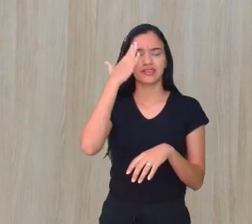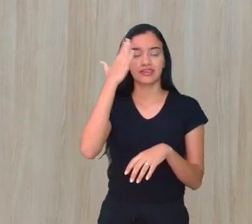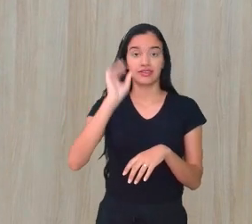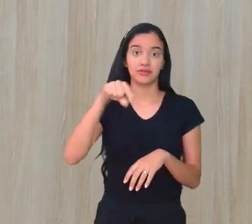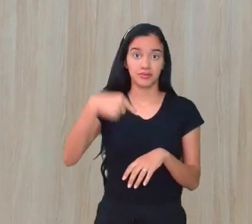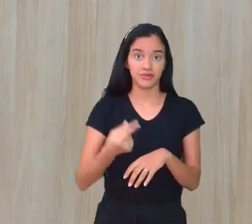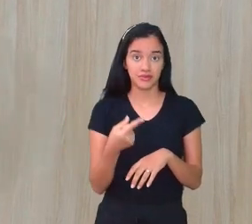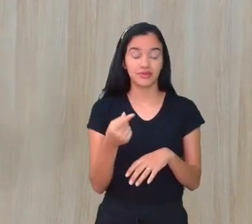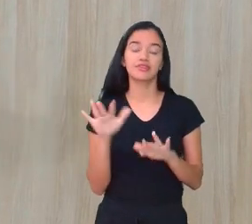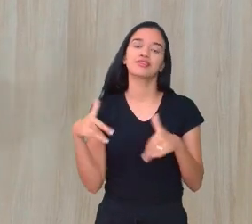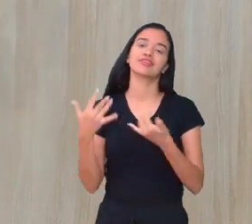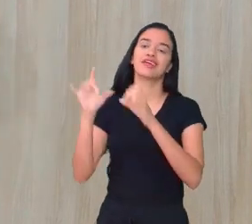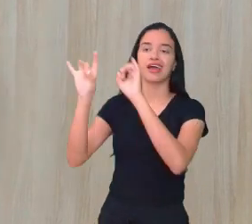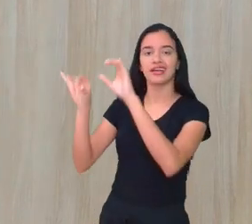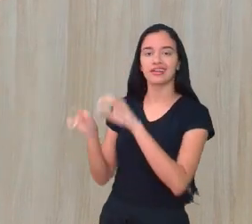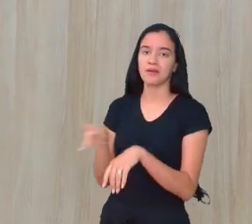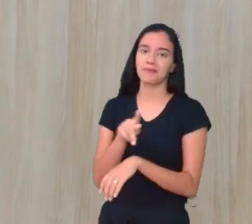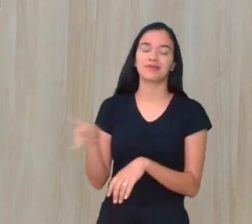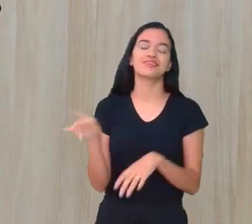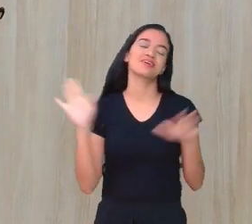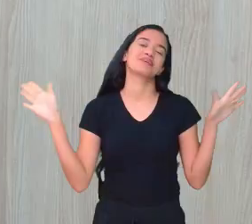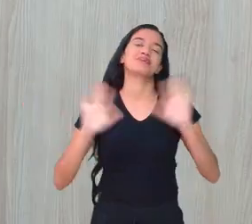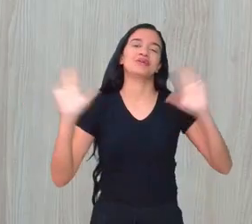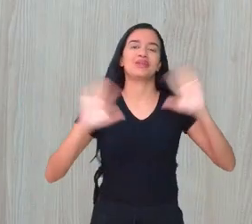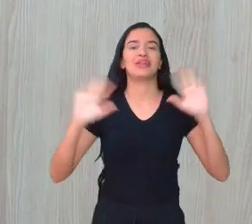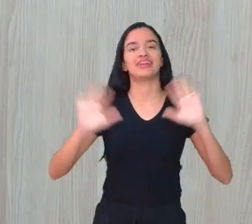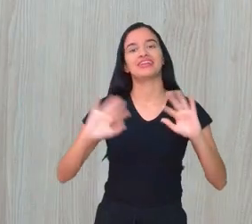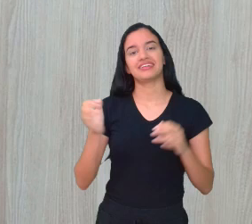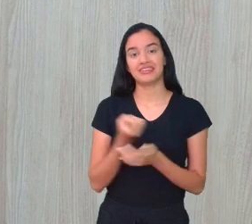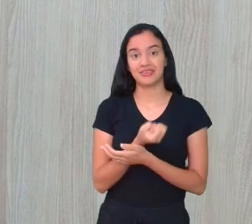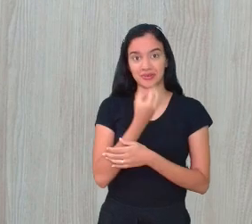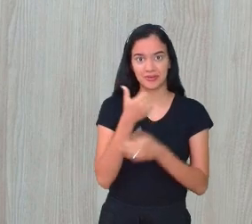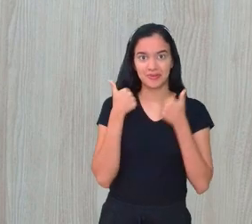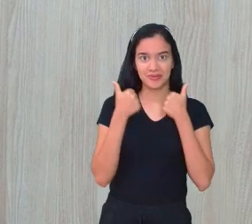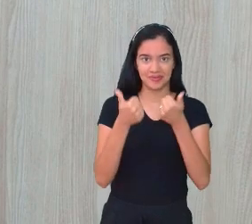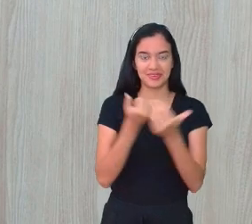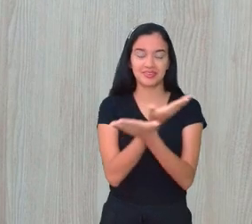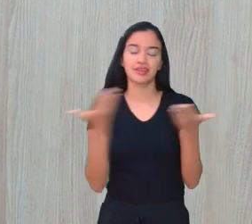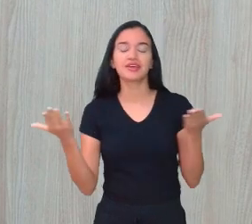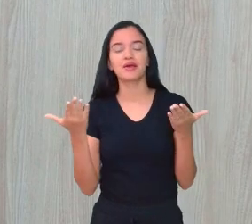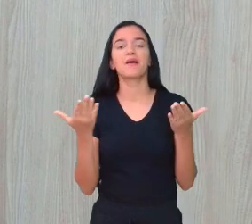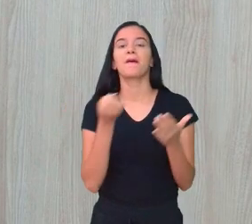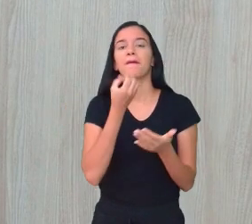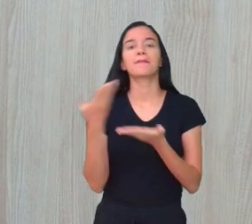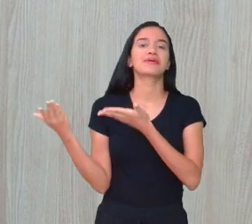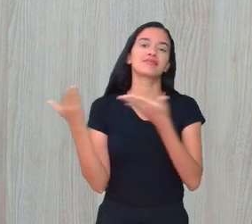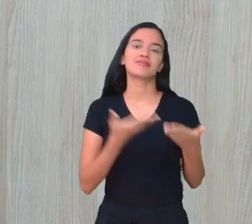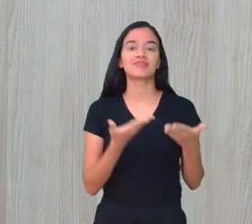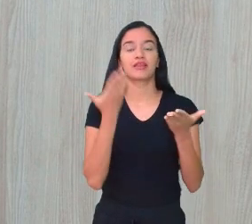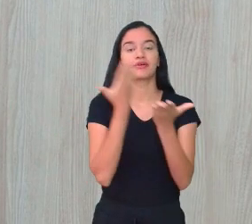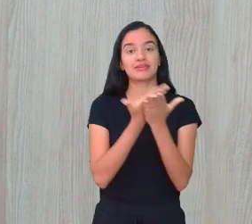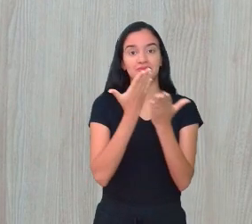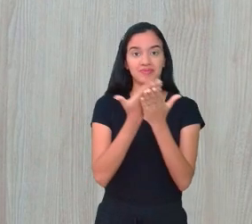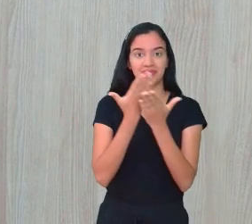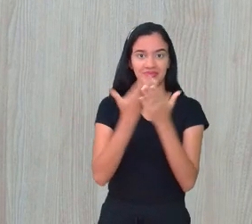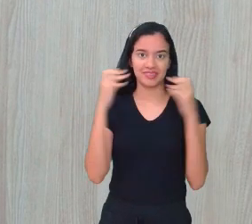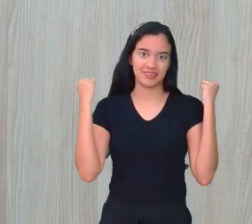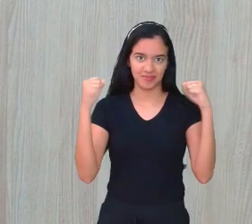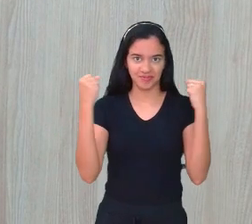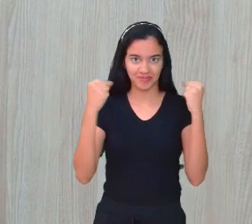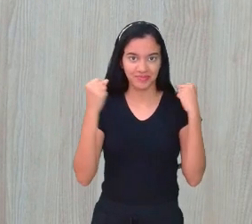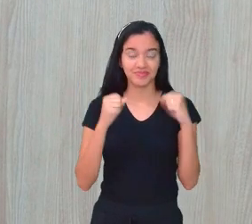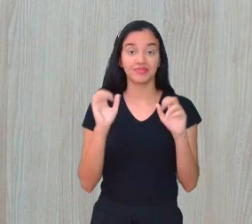pouco, que é a nossa querida professora Cláudia. Olá, pessoal, tudo bem com vocês? Então, sejam todos bem-vindos, não é, para mais uma aula de educação